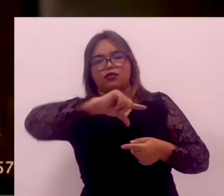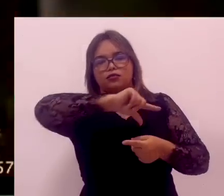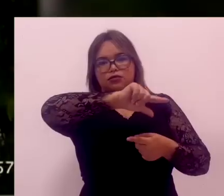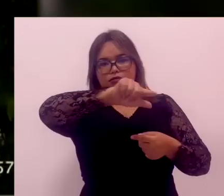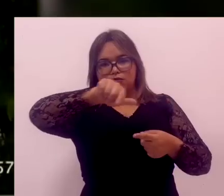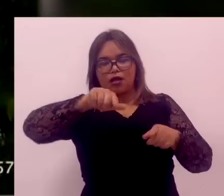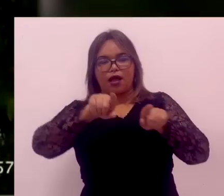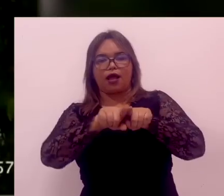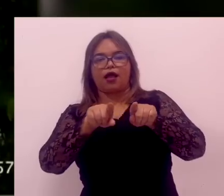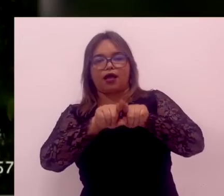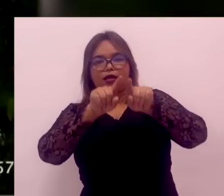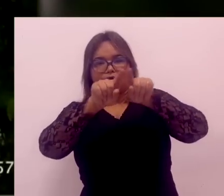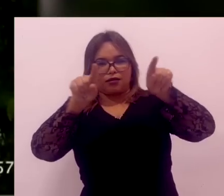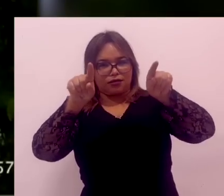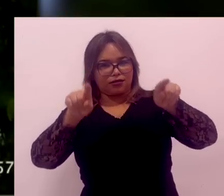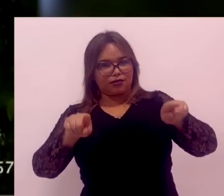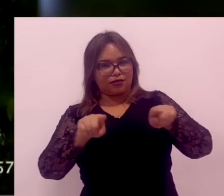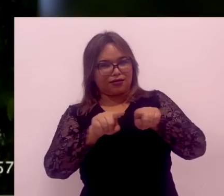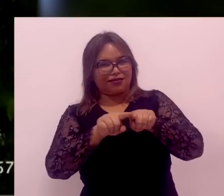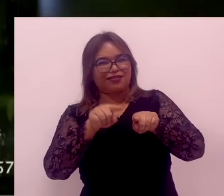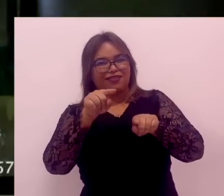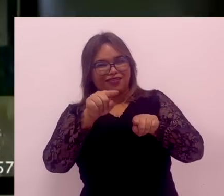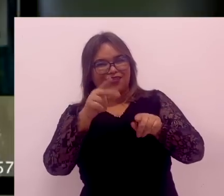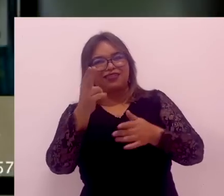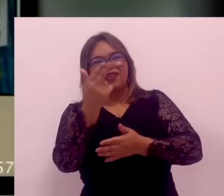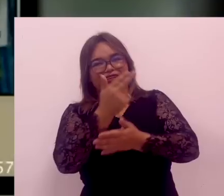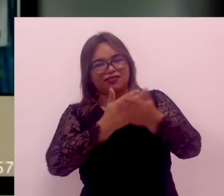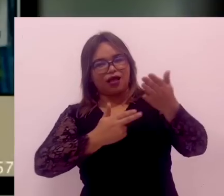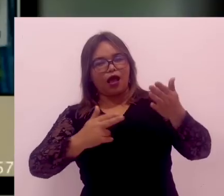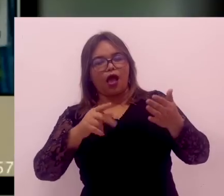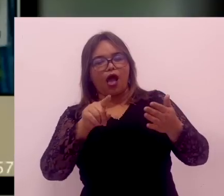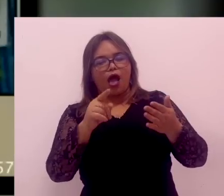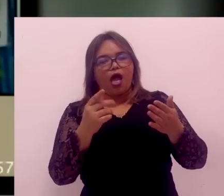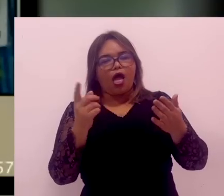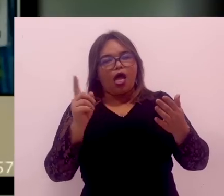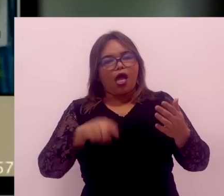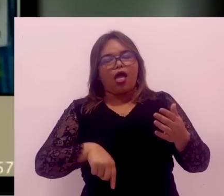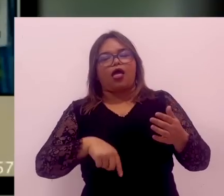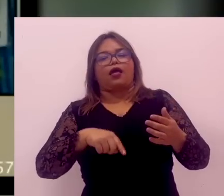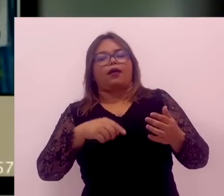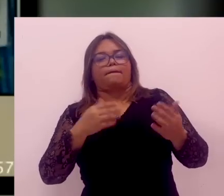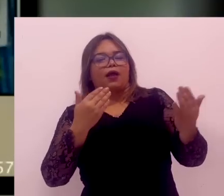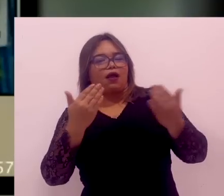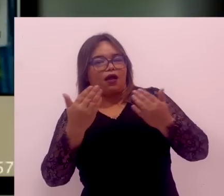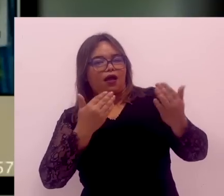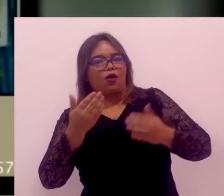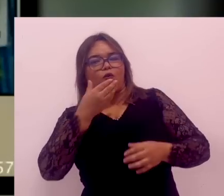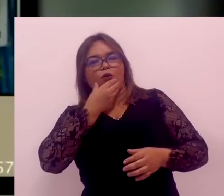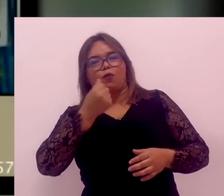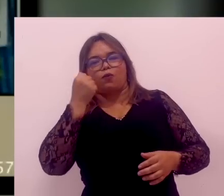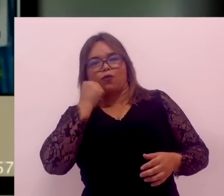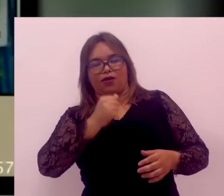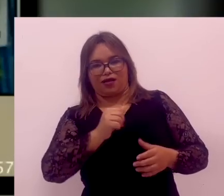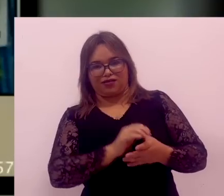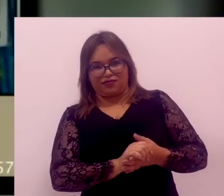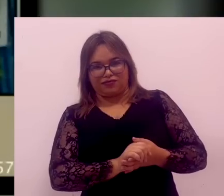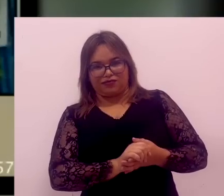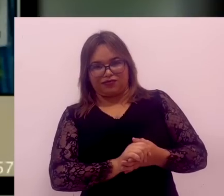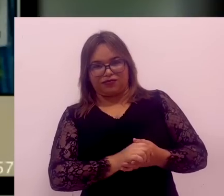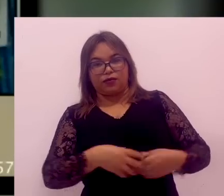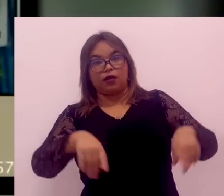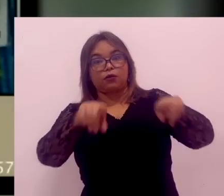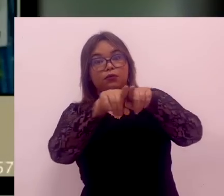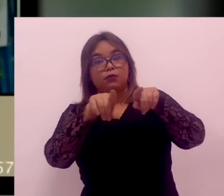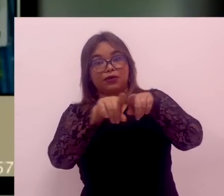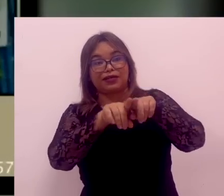da divindade masculina e feminina. É isso que representam. E nas catedrais do mundo, isso é interessante. Essa aqui